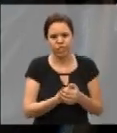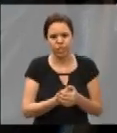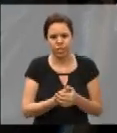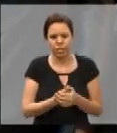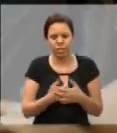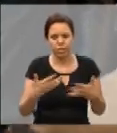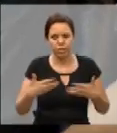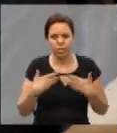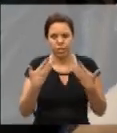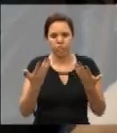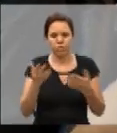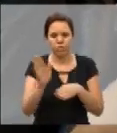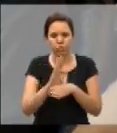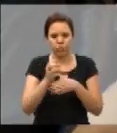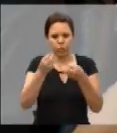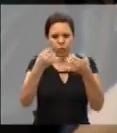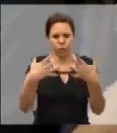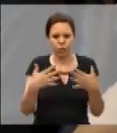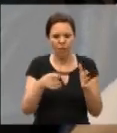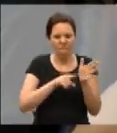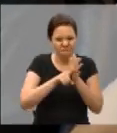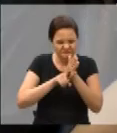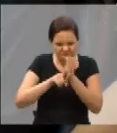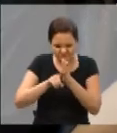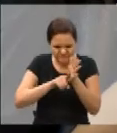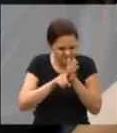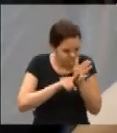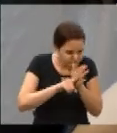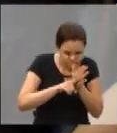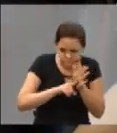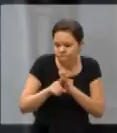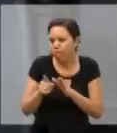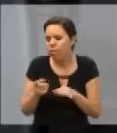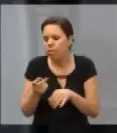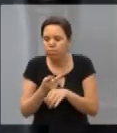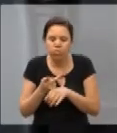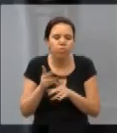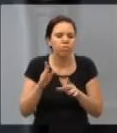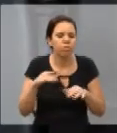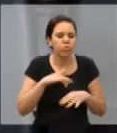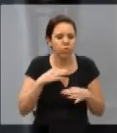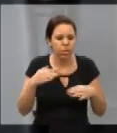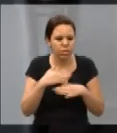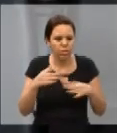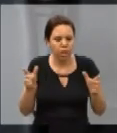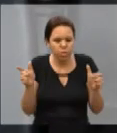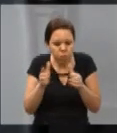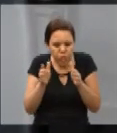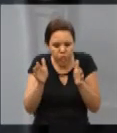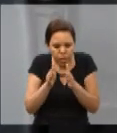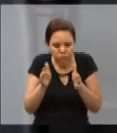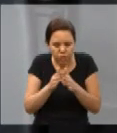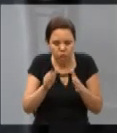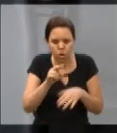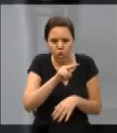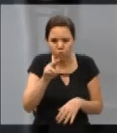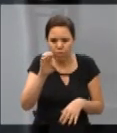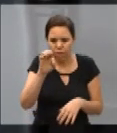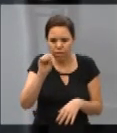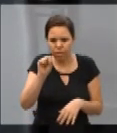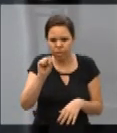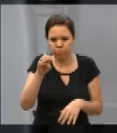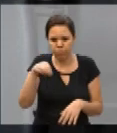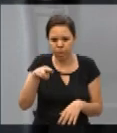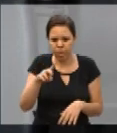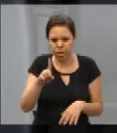filme ele conta a história de uma investigação, né, de uma cidade pequena que se chama Esmeralda, e